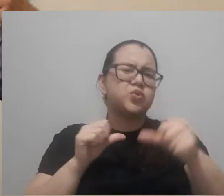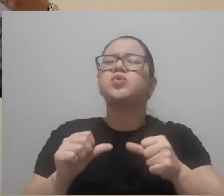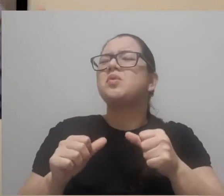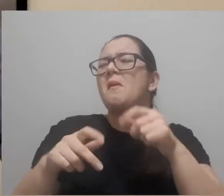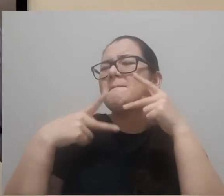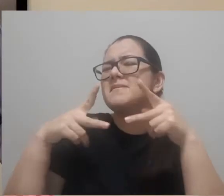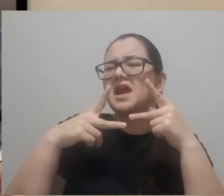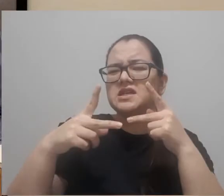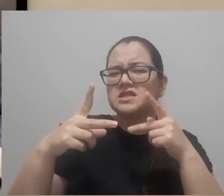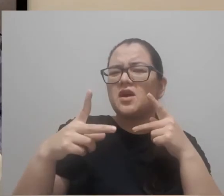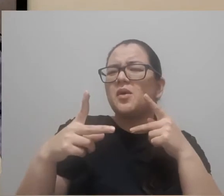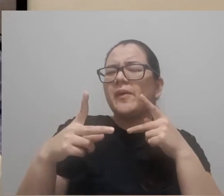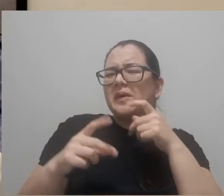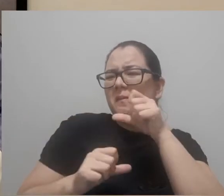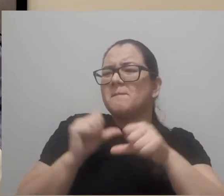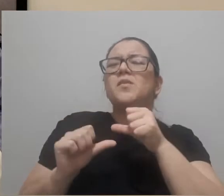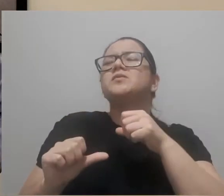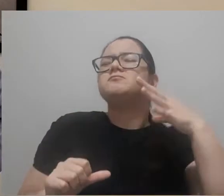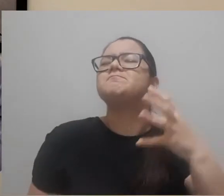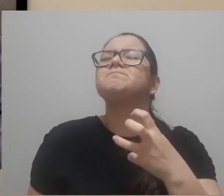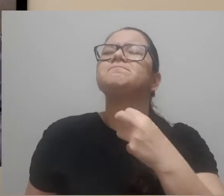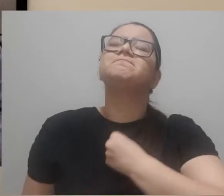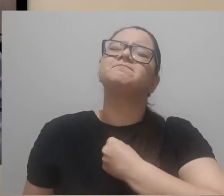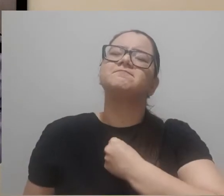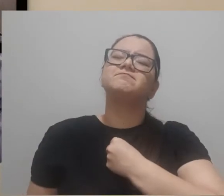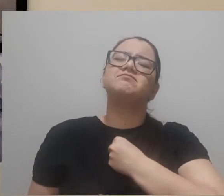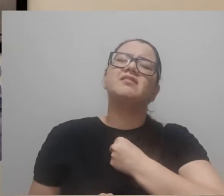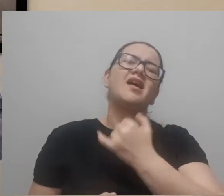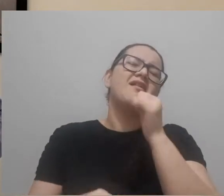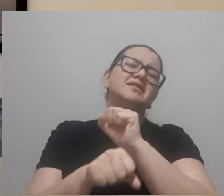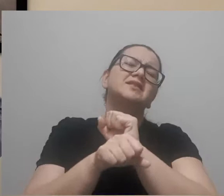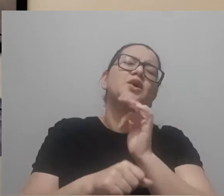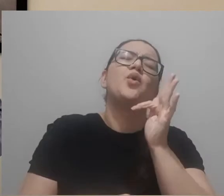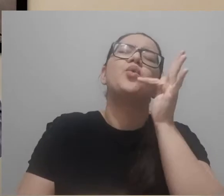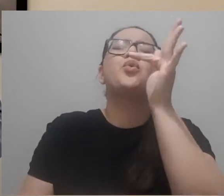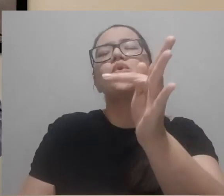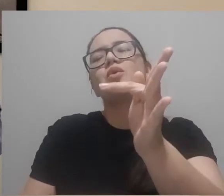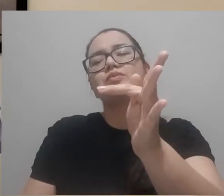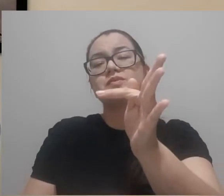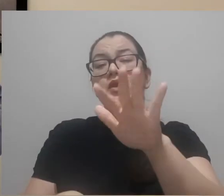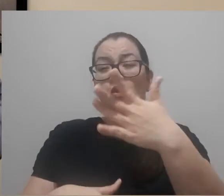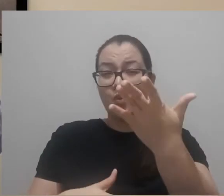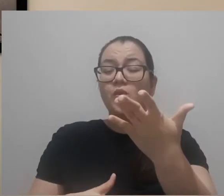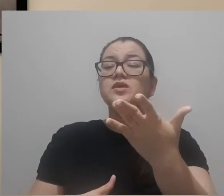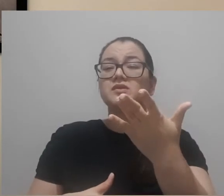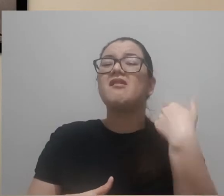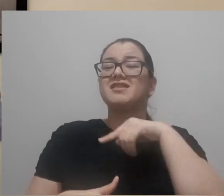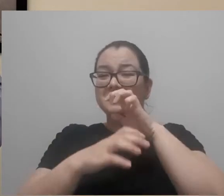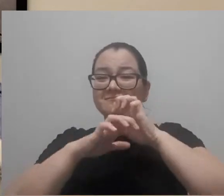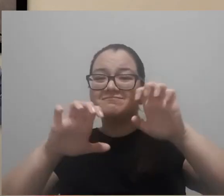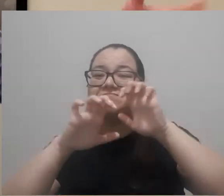que dá esperança. E quando fazemos isso, nós estamos acumulando tesouro nos